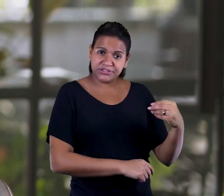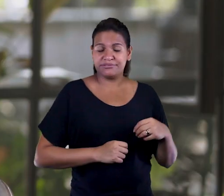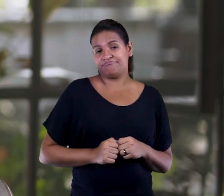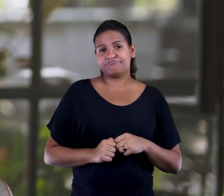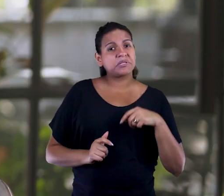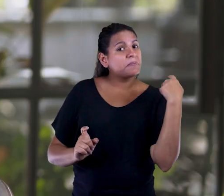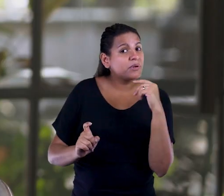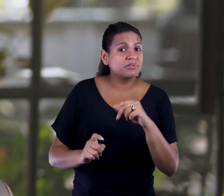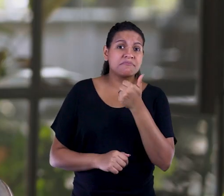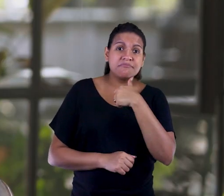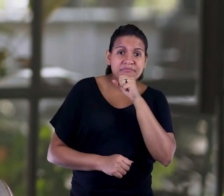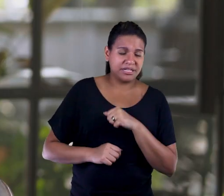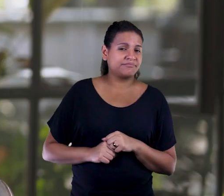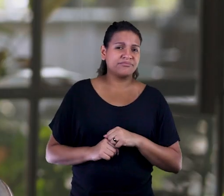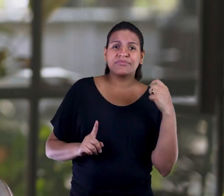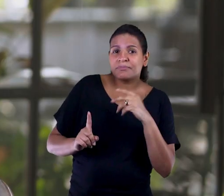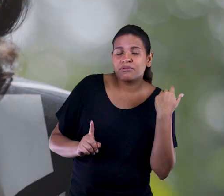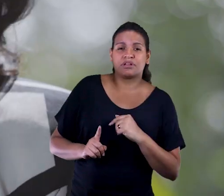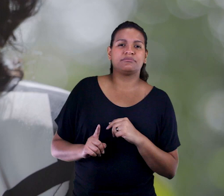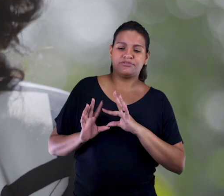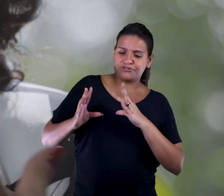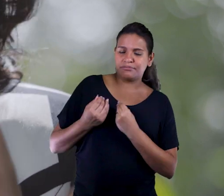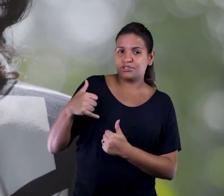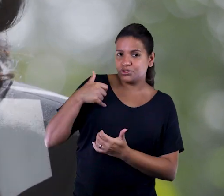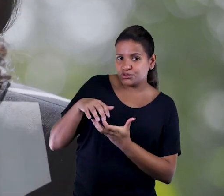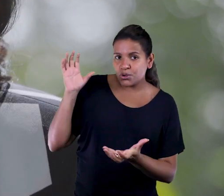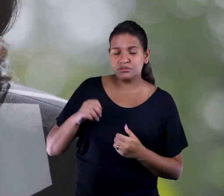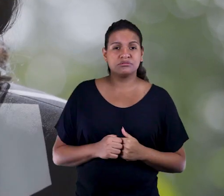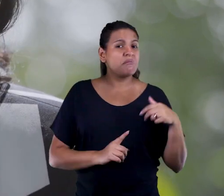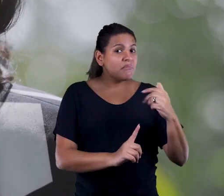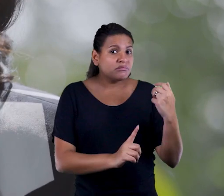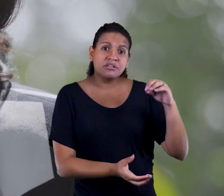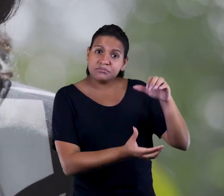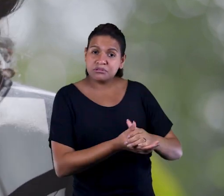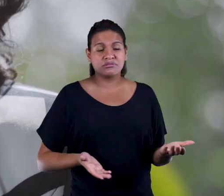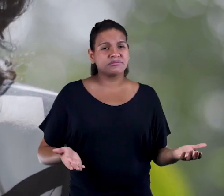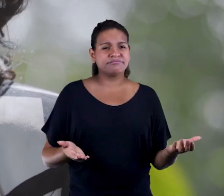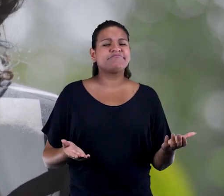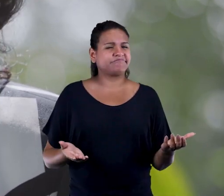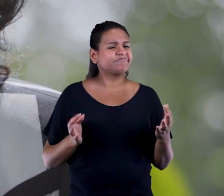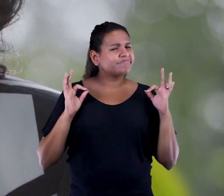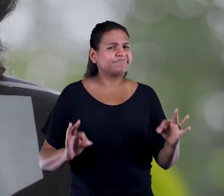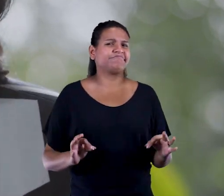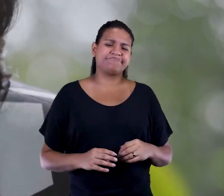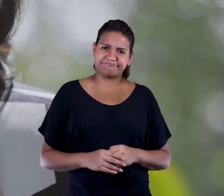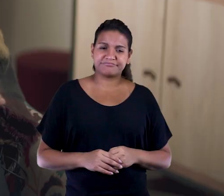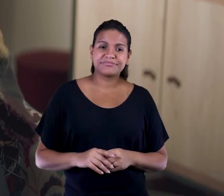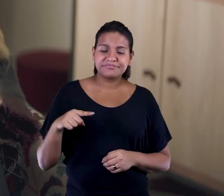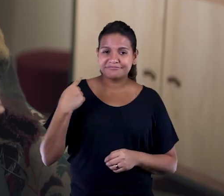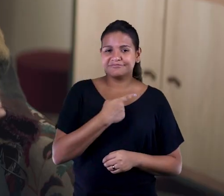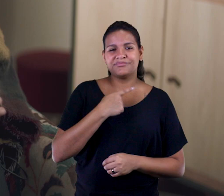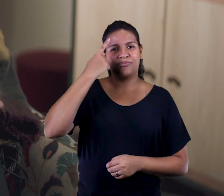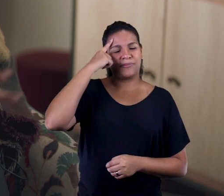ela maltrata o pai idoso, ela maltrata a mulher. E nós estamos falando, então, da teoria que a gente chama aqui no Brasil a teoria do link ou a teoria do elo.